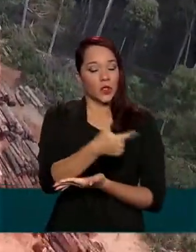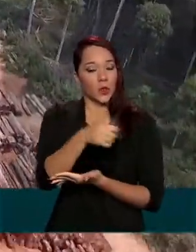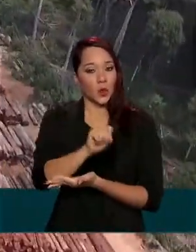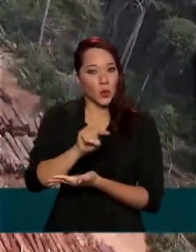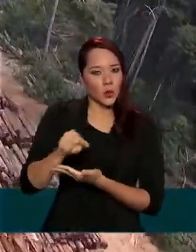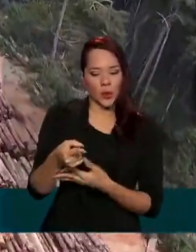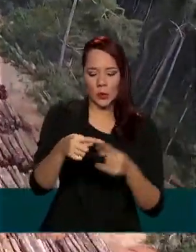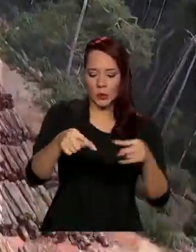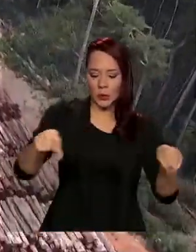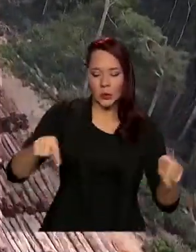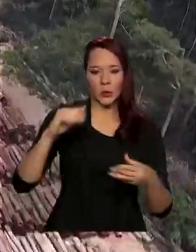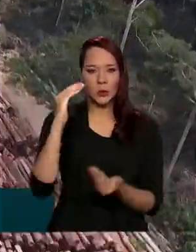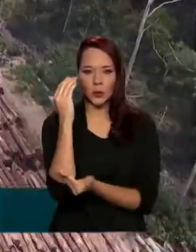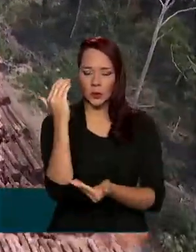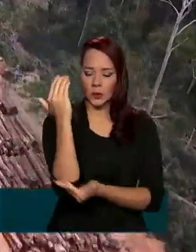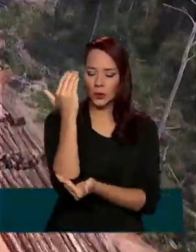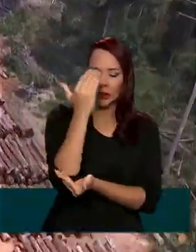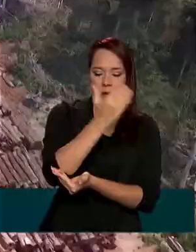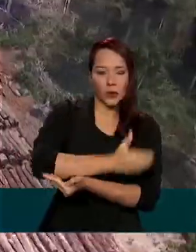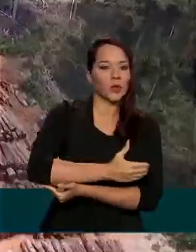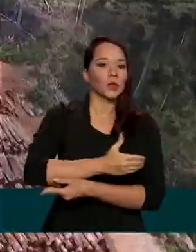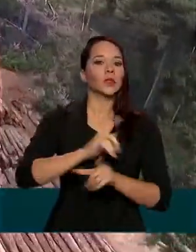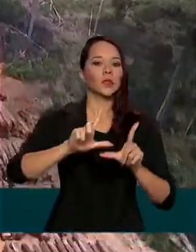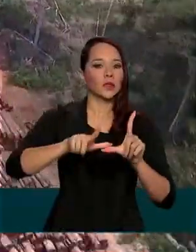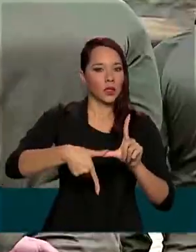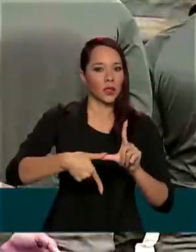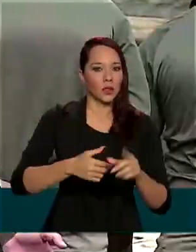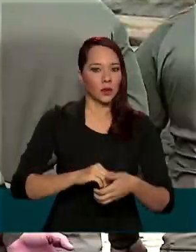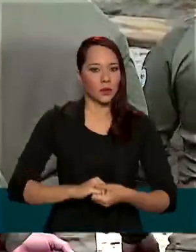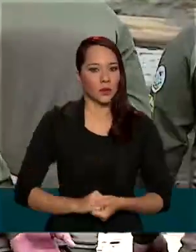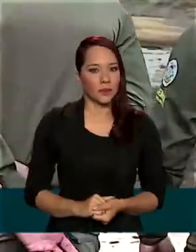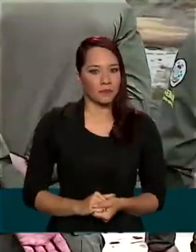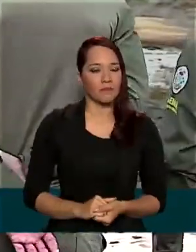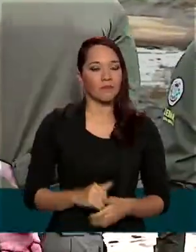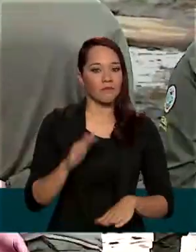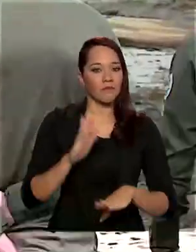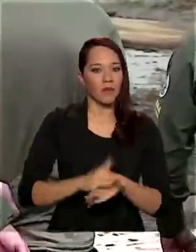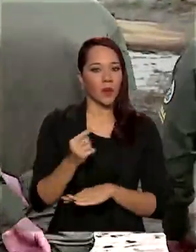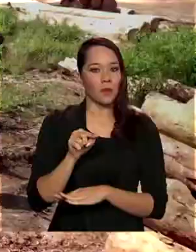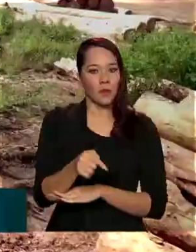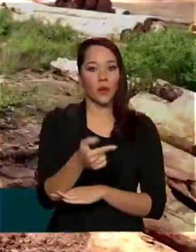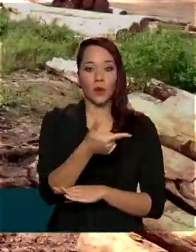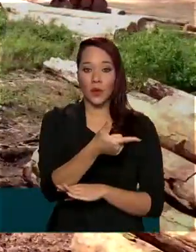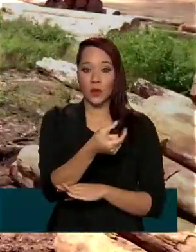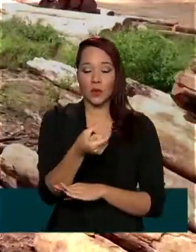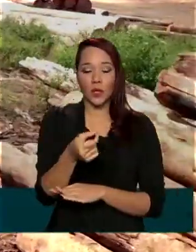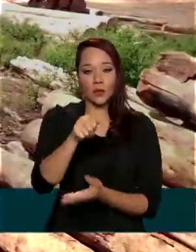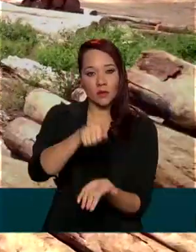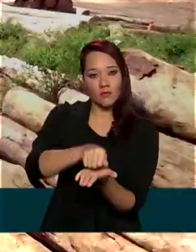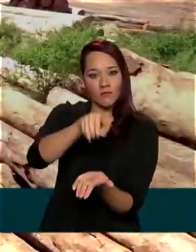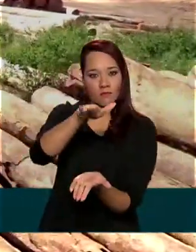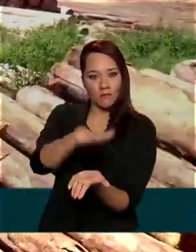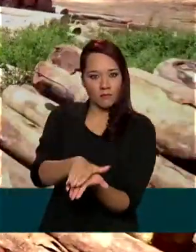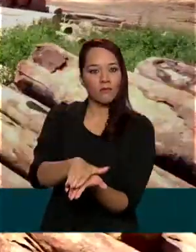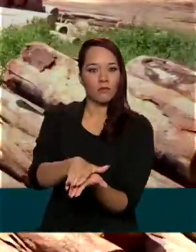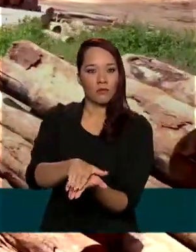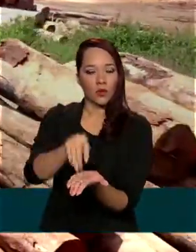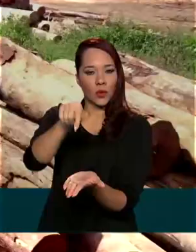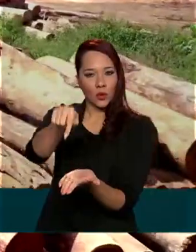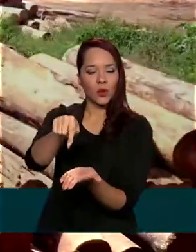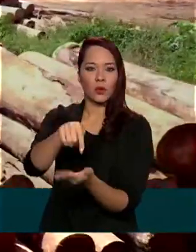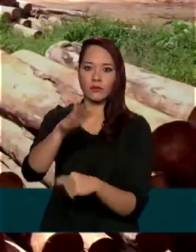metros cúbicos de madeira extraída de forma ilegal. Mais de 1.200 multas foram aplicadas,